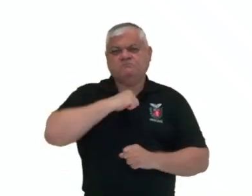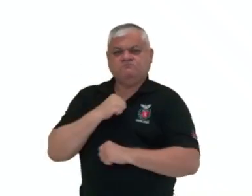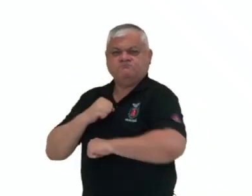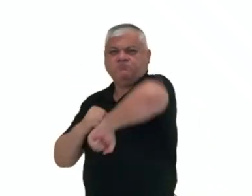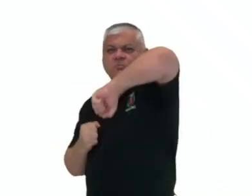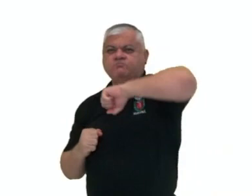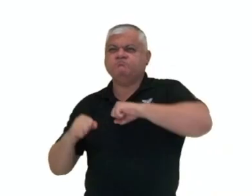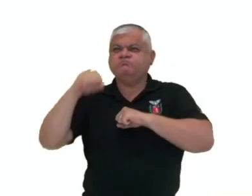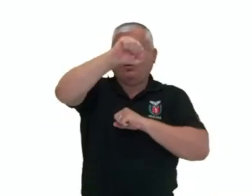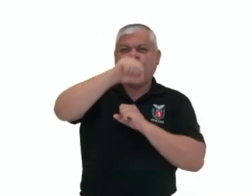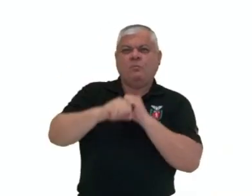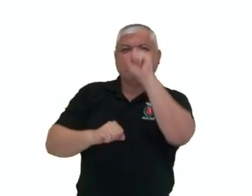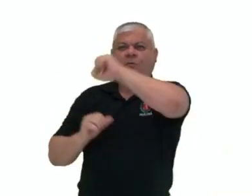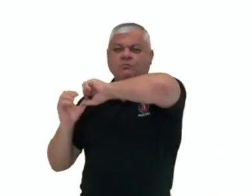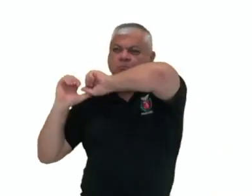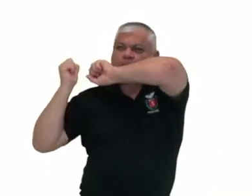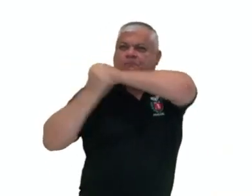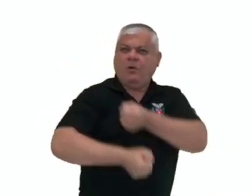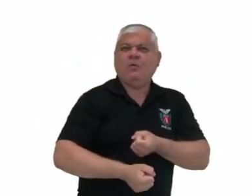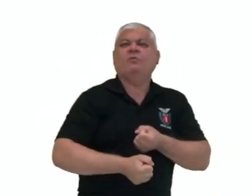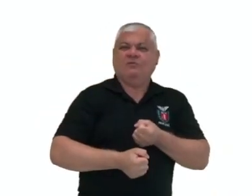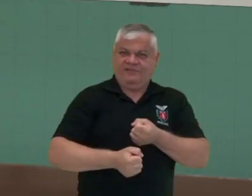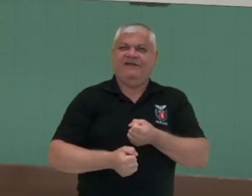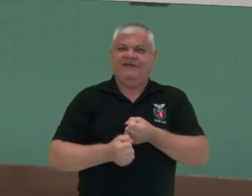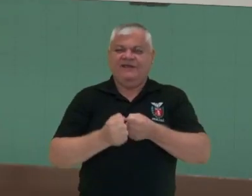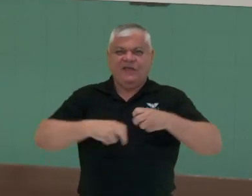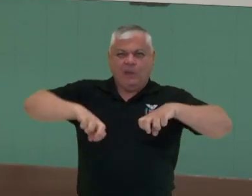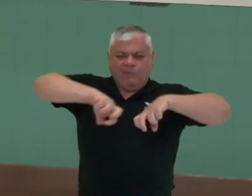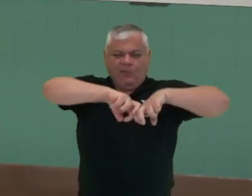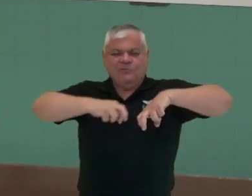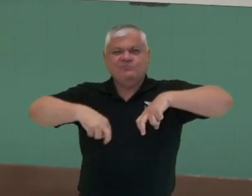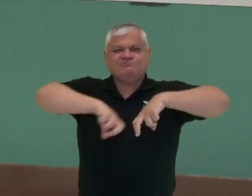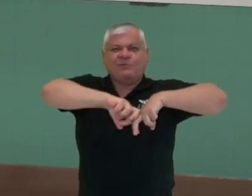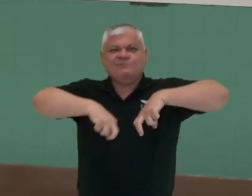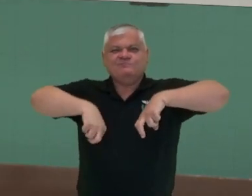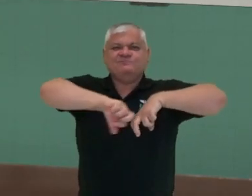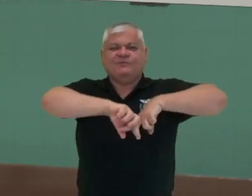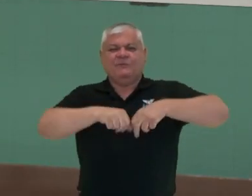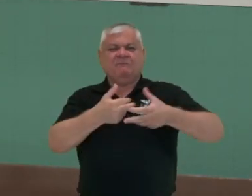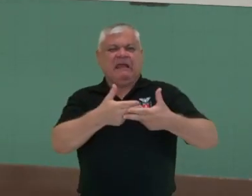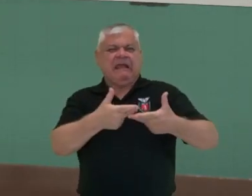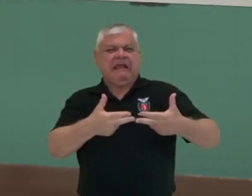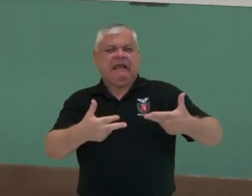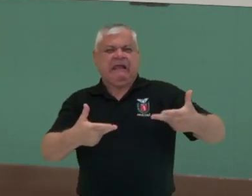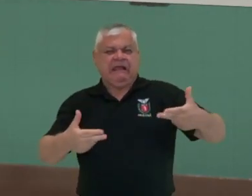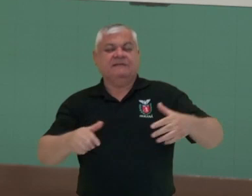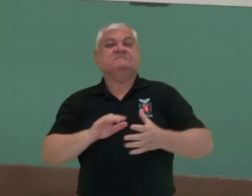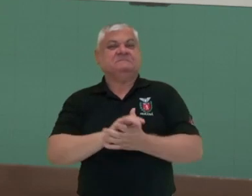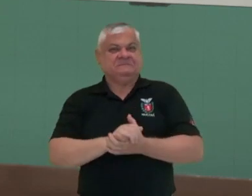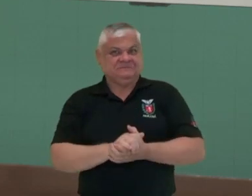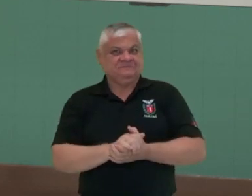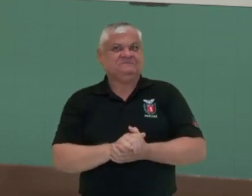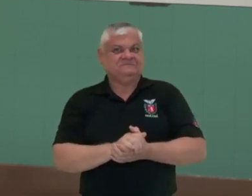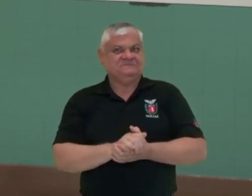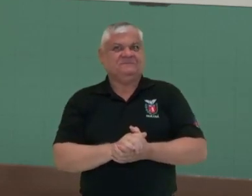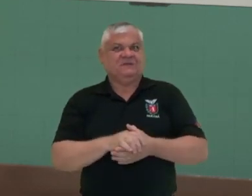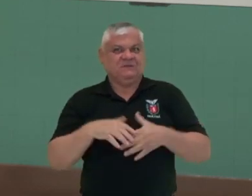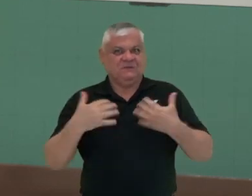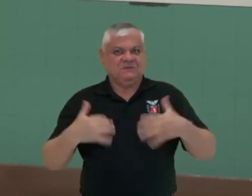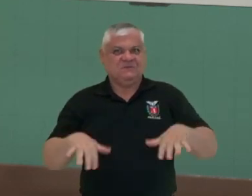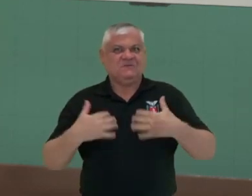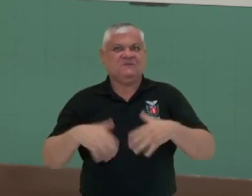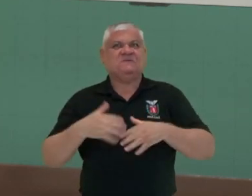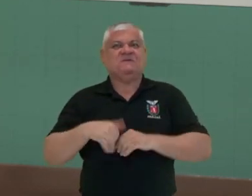socos, quedas, imobilizações, torções, joelhadas, além de outros golpes, tá? Então essa é a